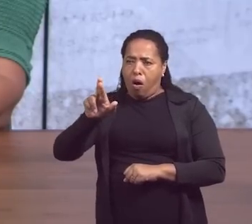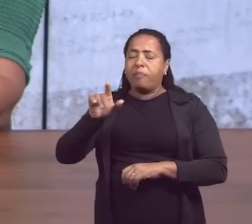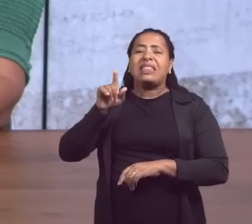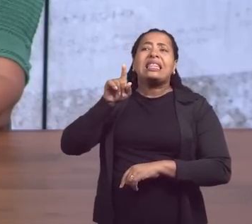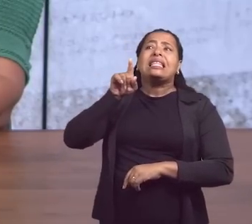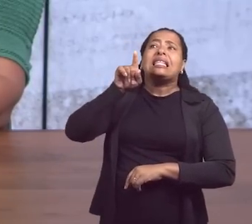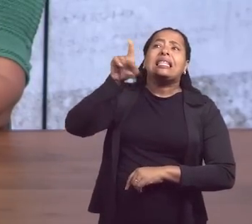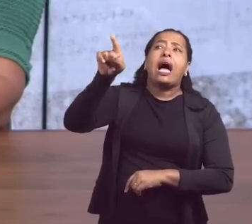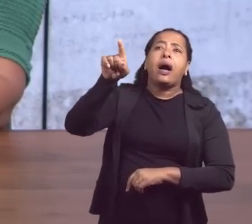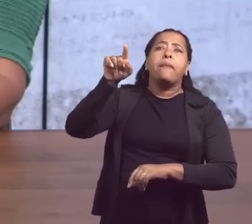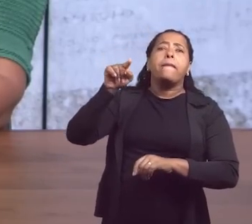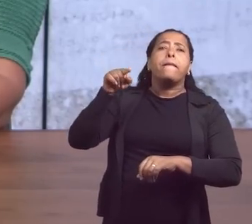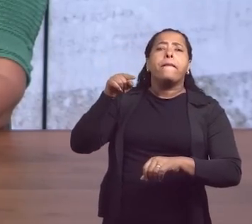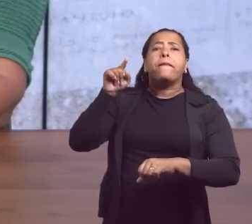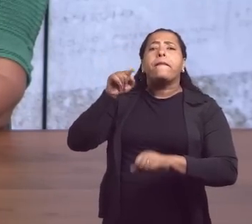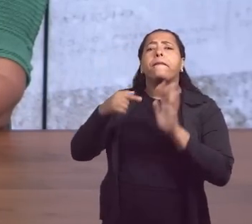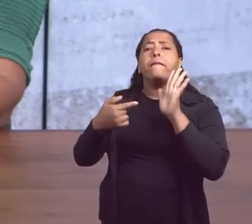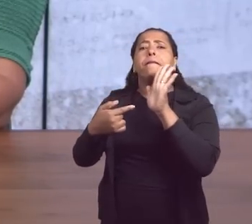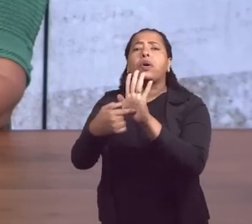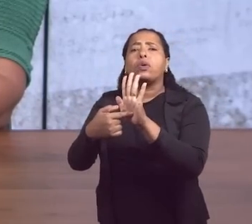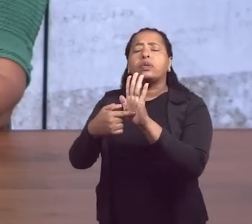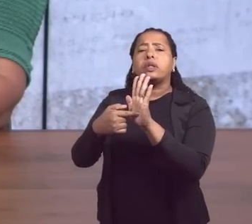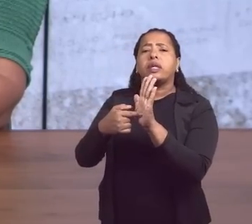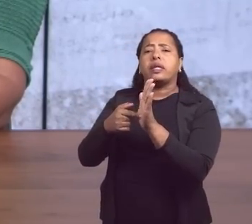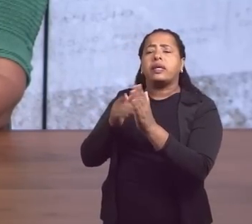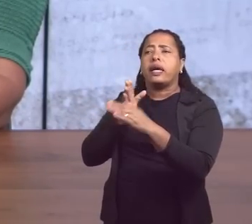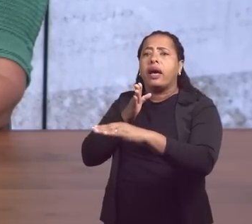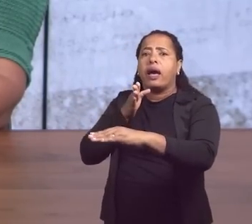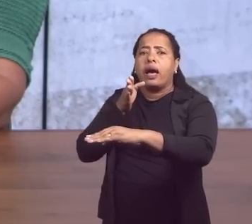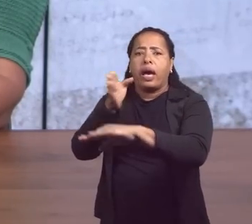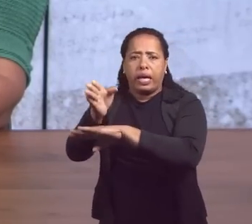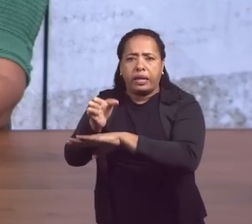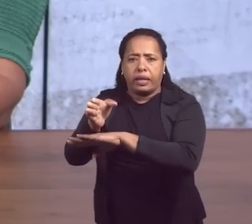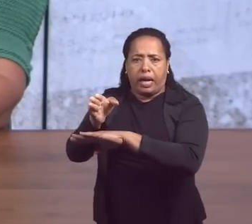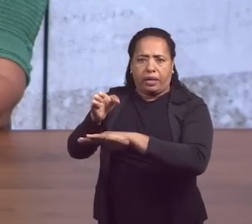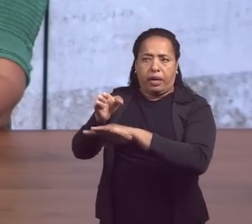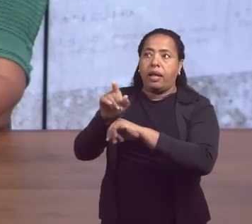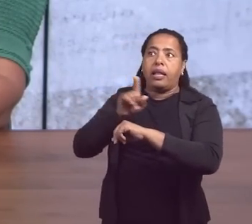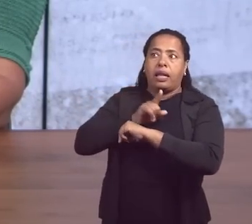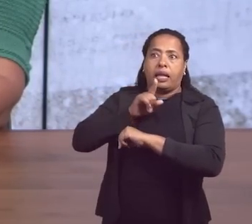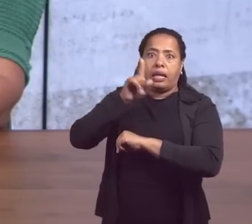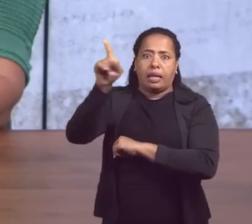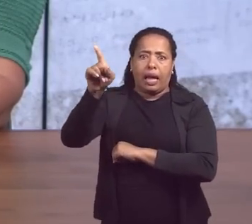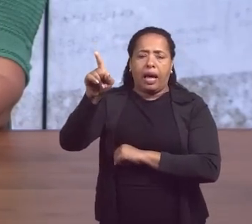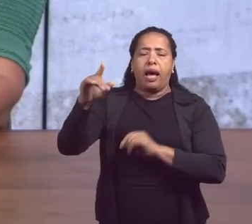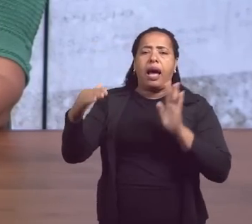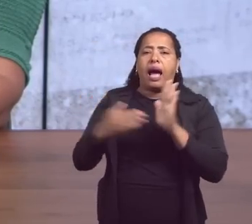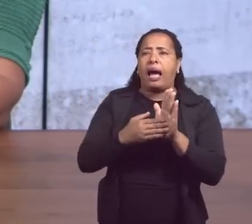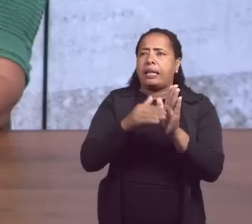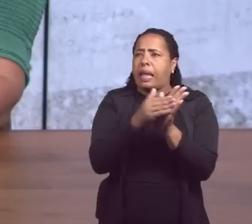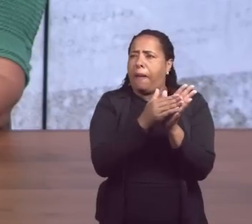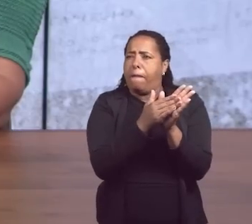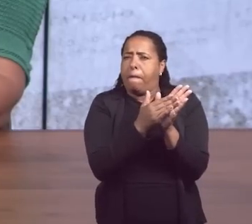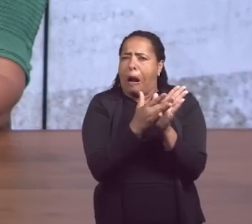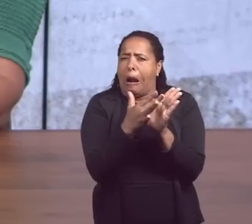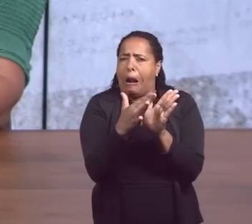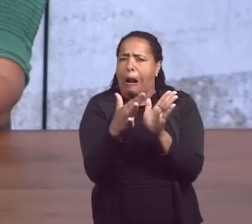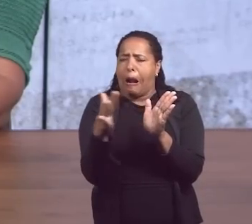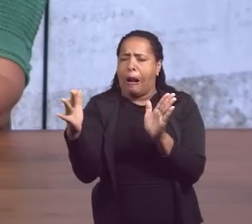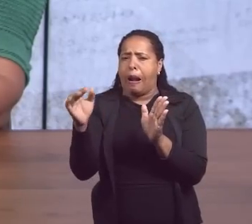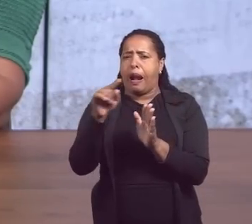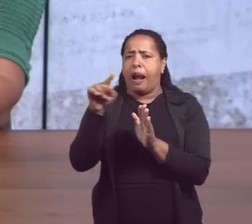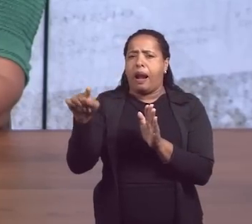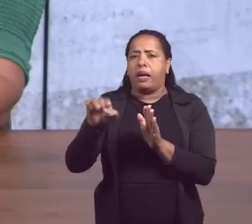marcareis até a entrada de Amate, e as saídas deste termo serão até Zedade. E